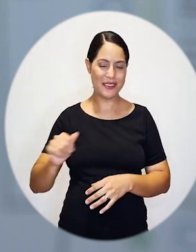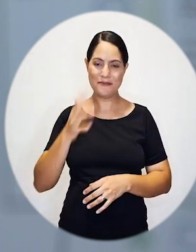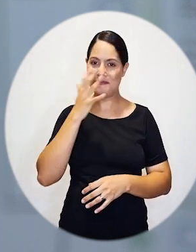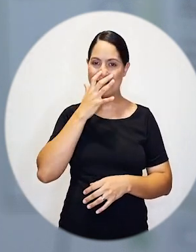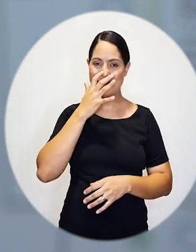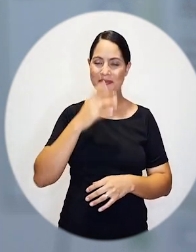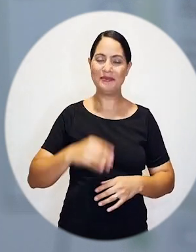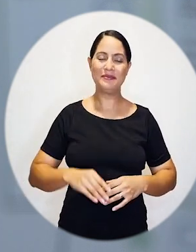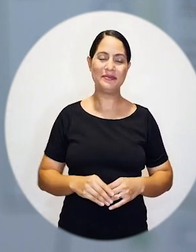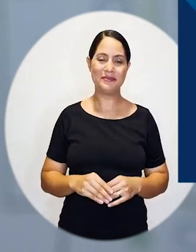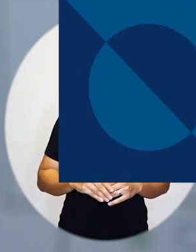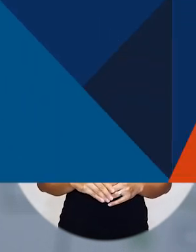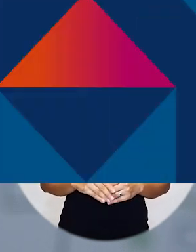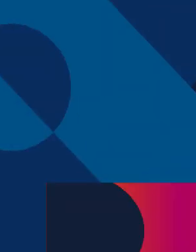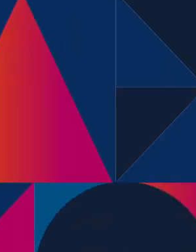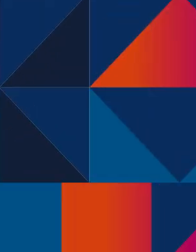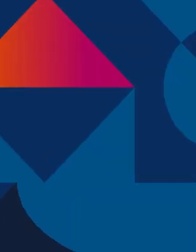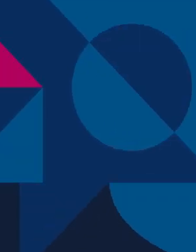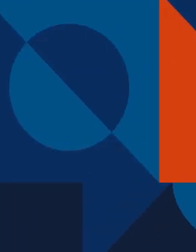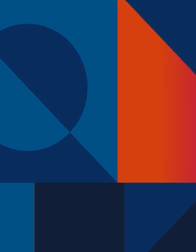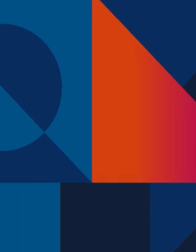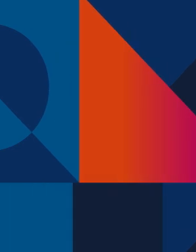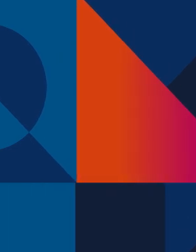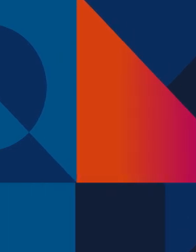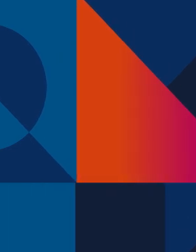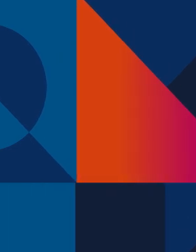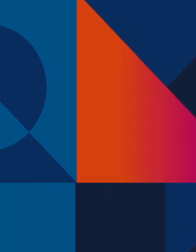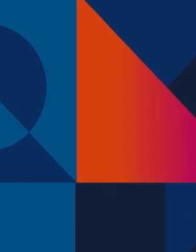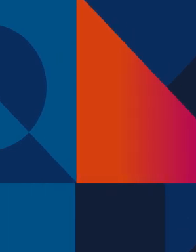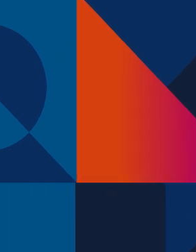Nacional, Juliana Pacheco.